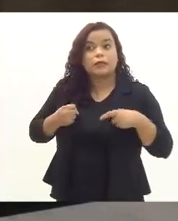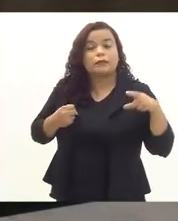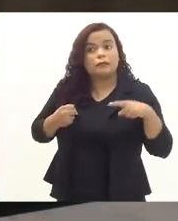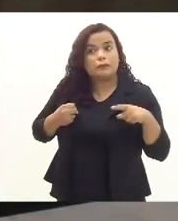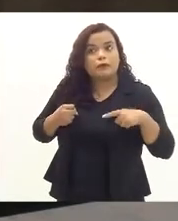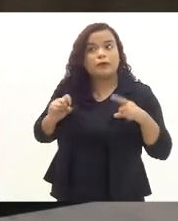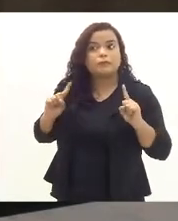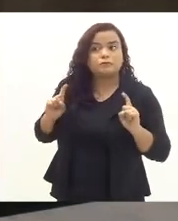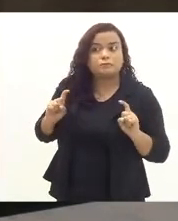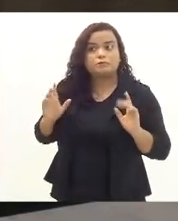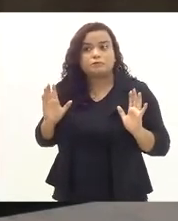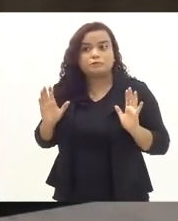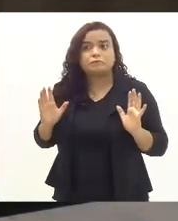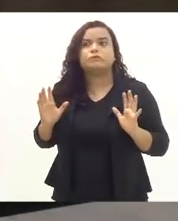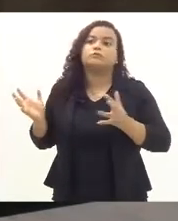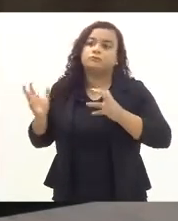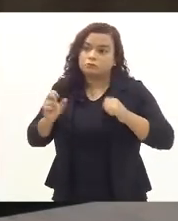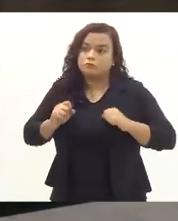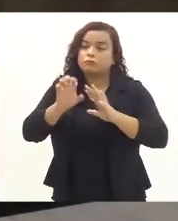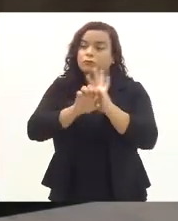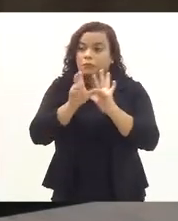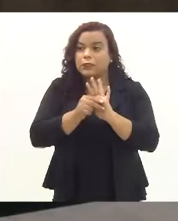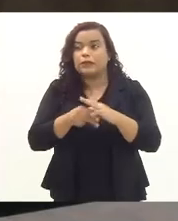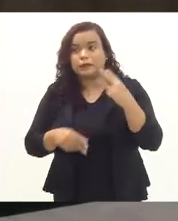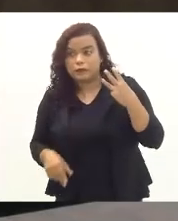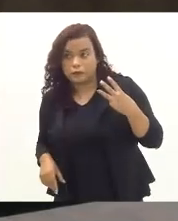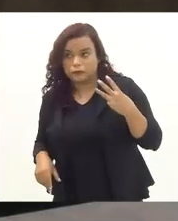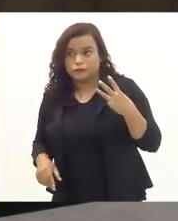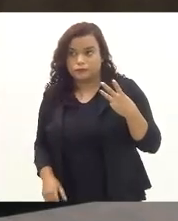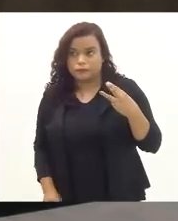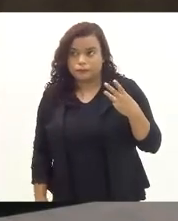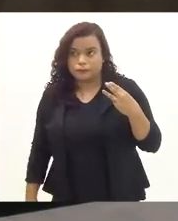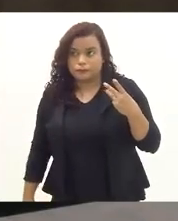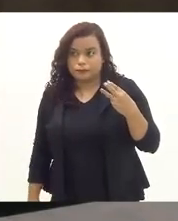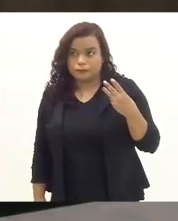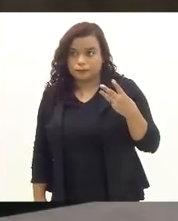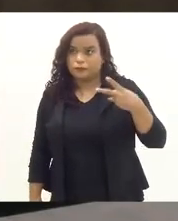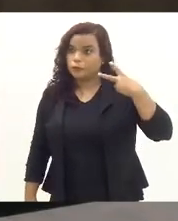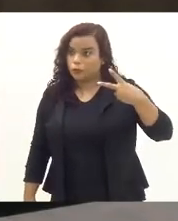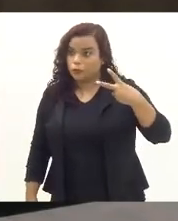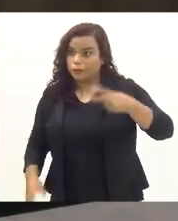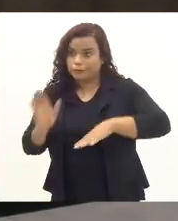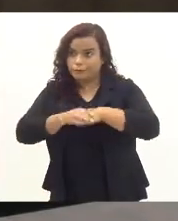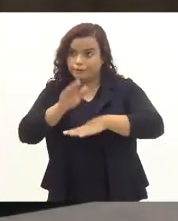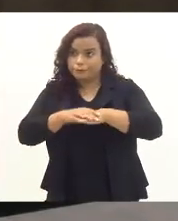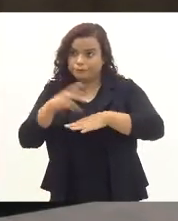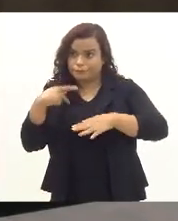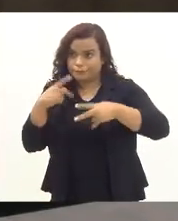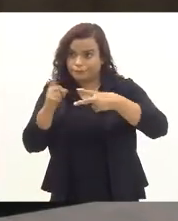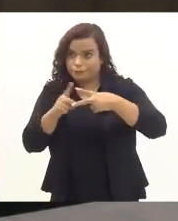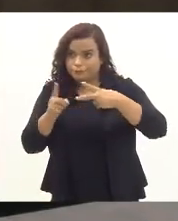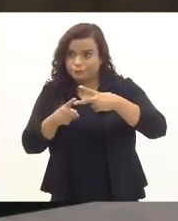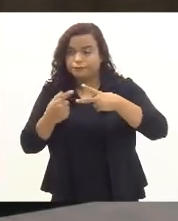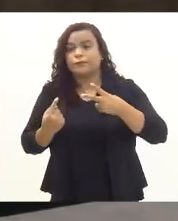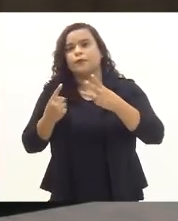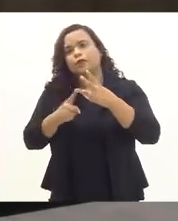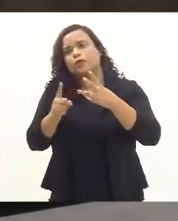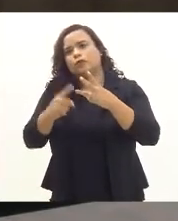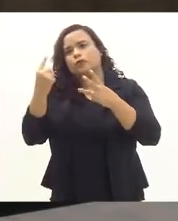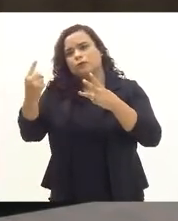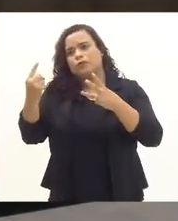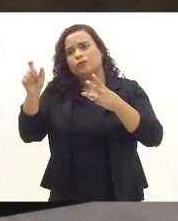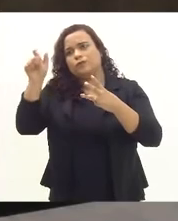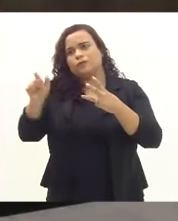recebido três emendas a 2:30 autoria e uma da Nobre